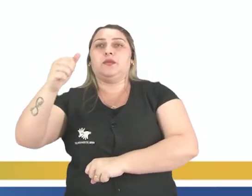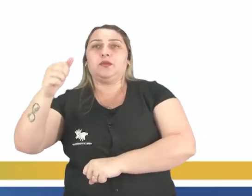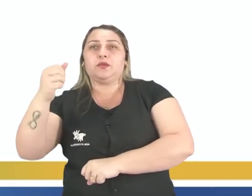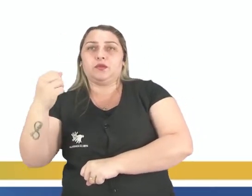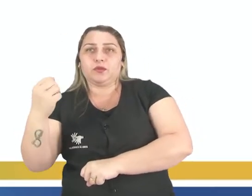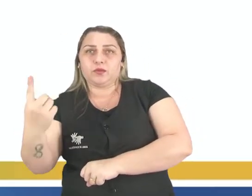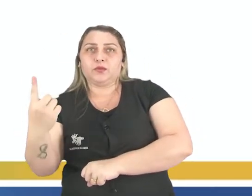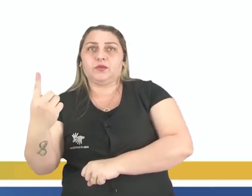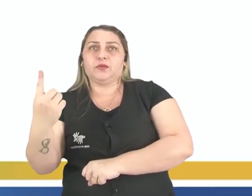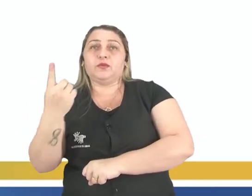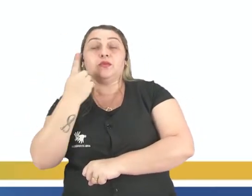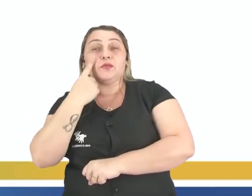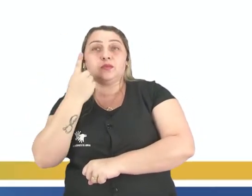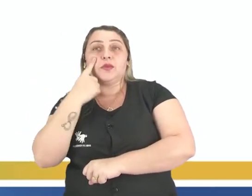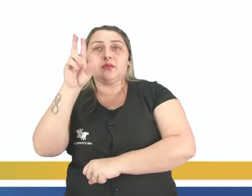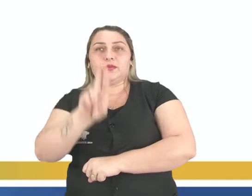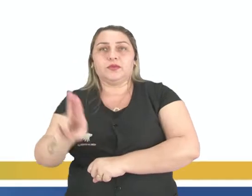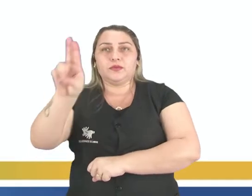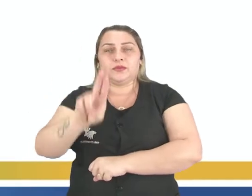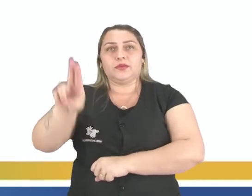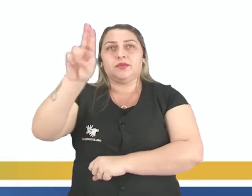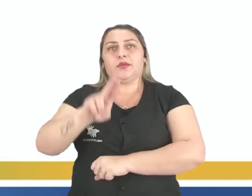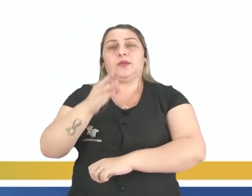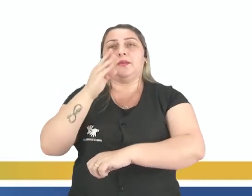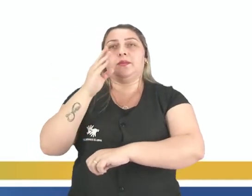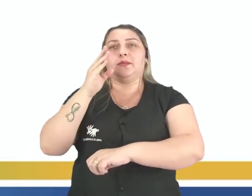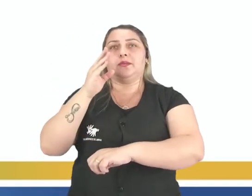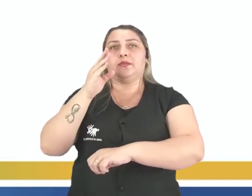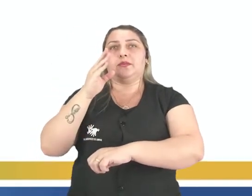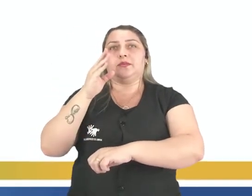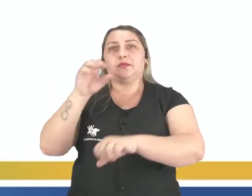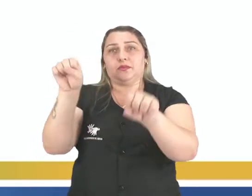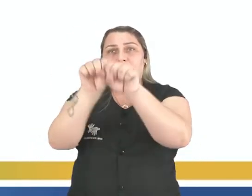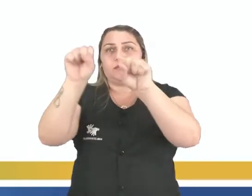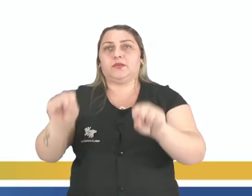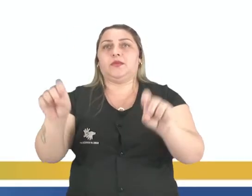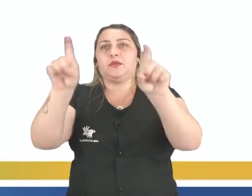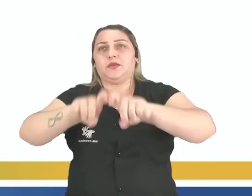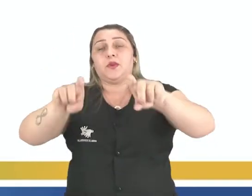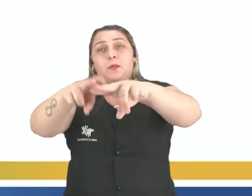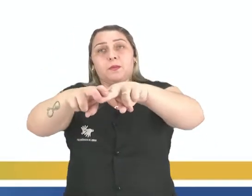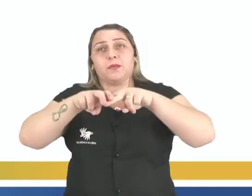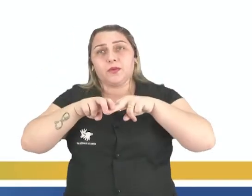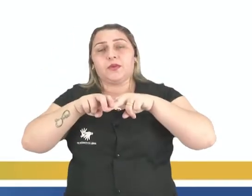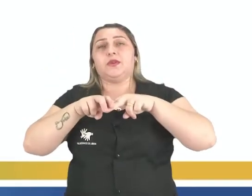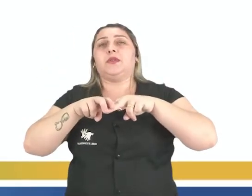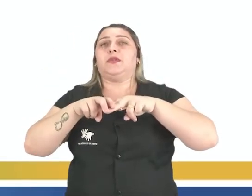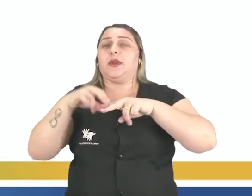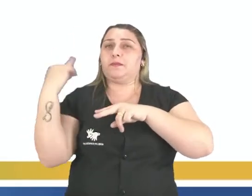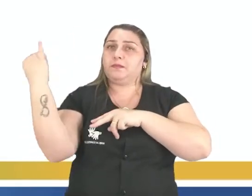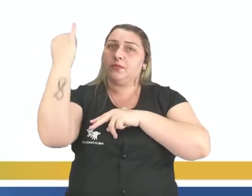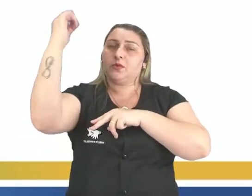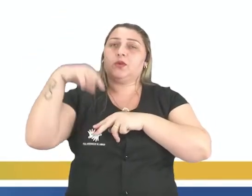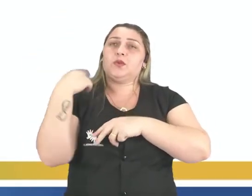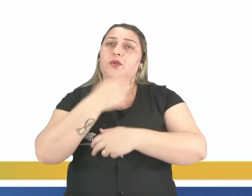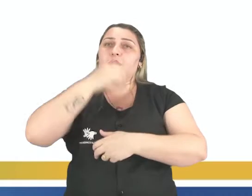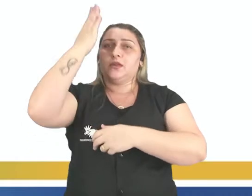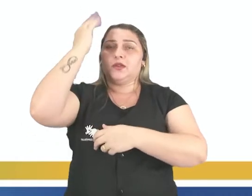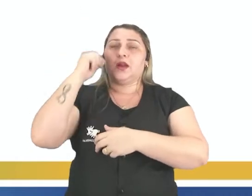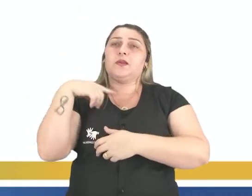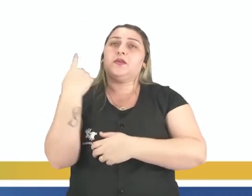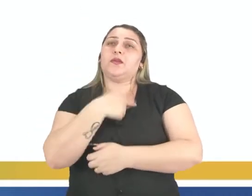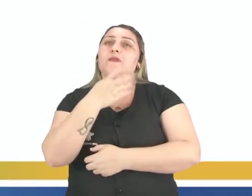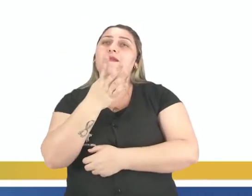dois símbolos aí, eles são usados praticamente em qualquer sistema de informática. Por isso que aqui é importante que a gente saiba,